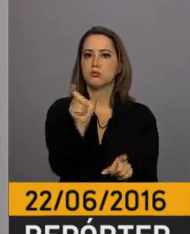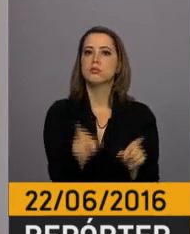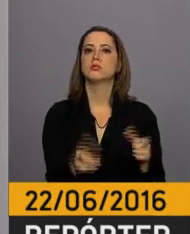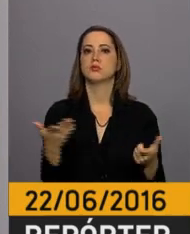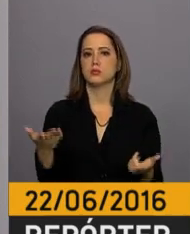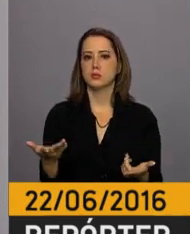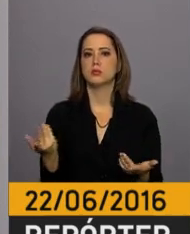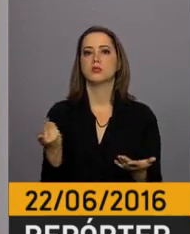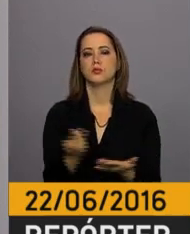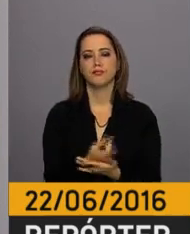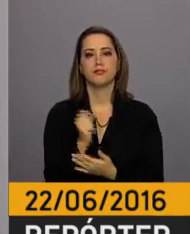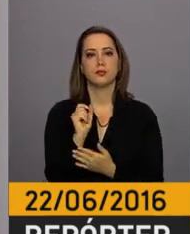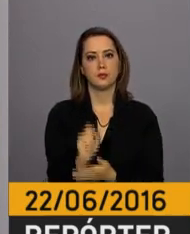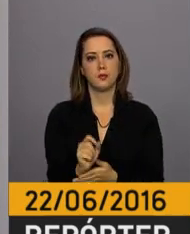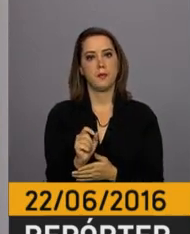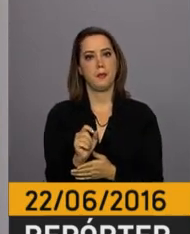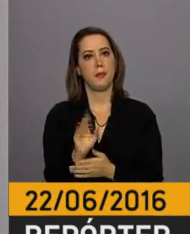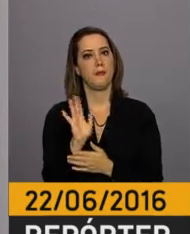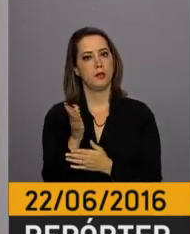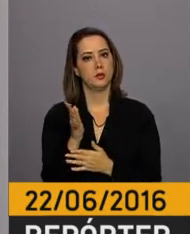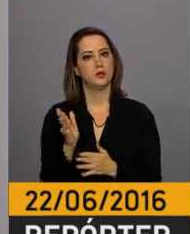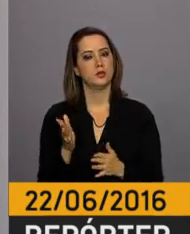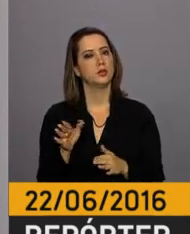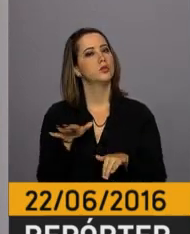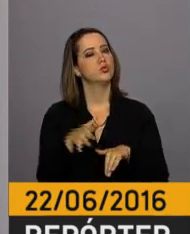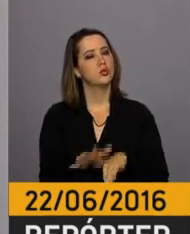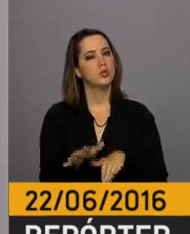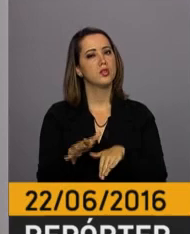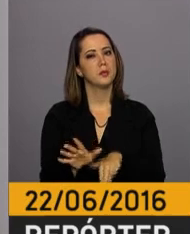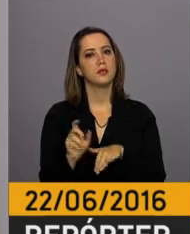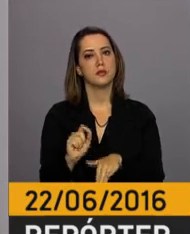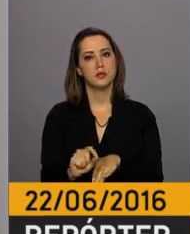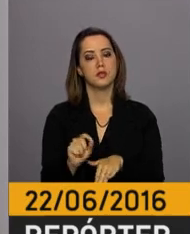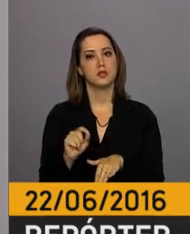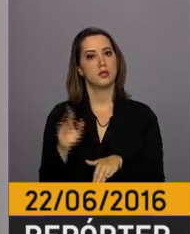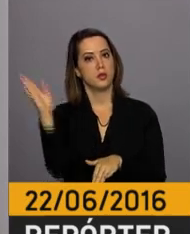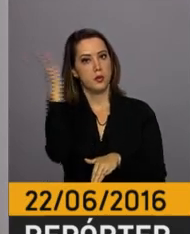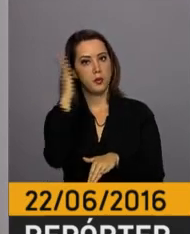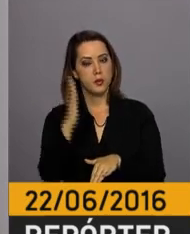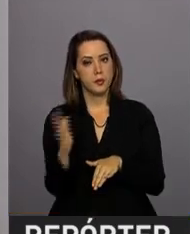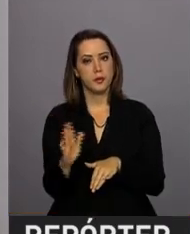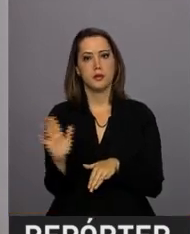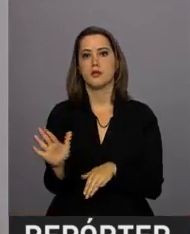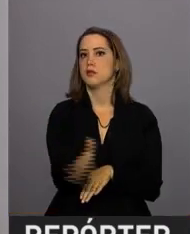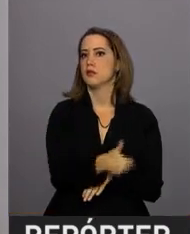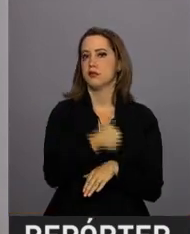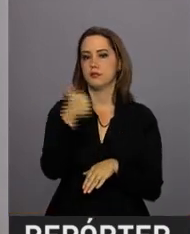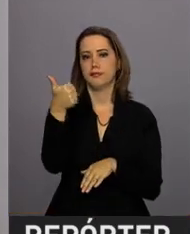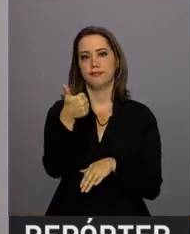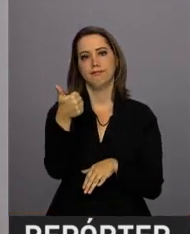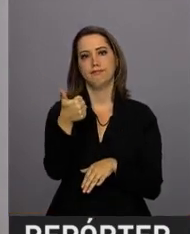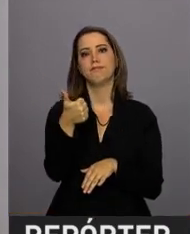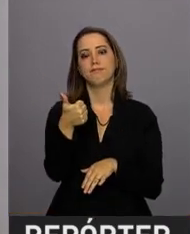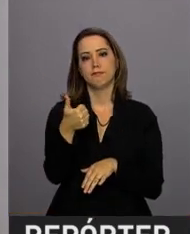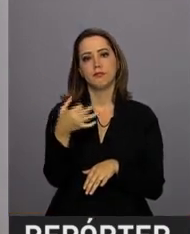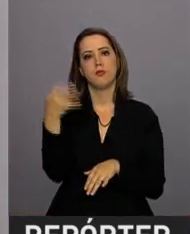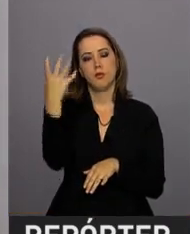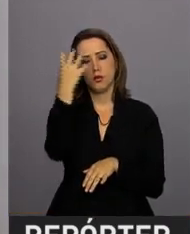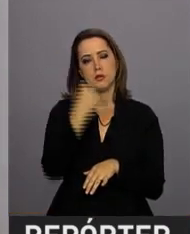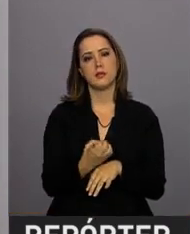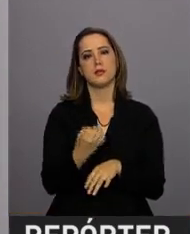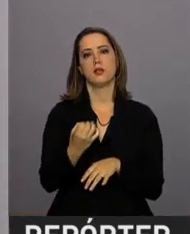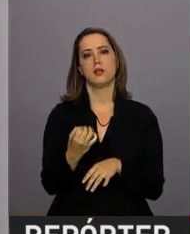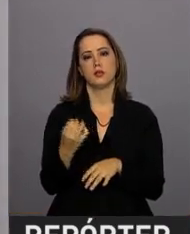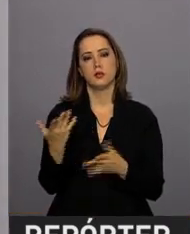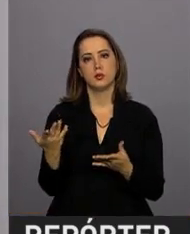recentes e insistentes manifestações por um Brasil mais eficiente e decente passado a